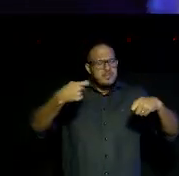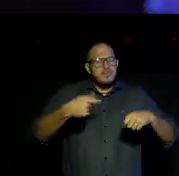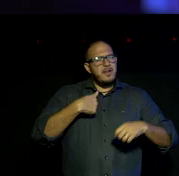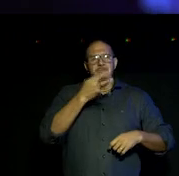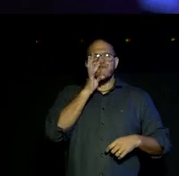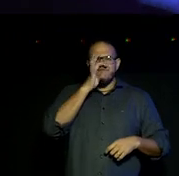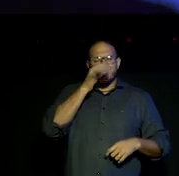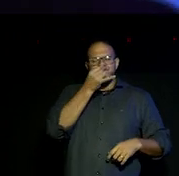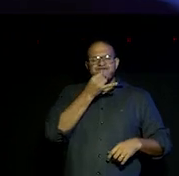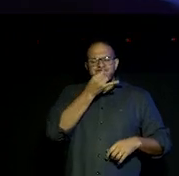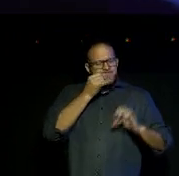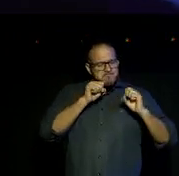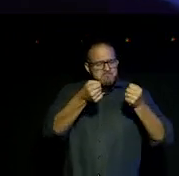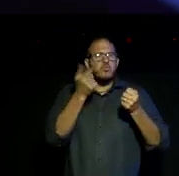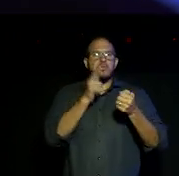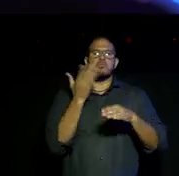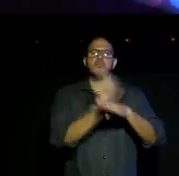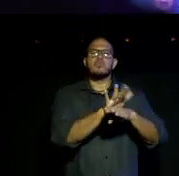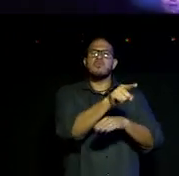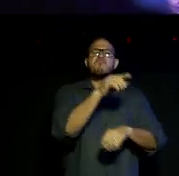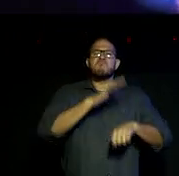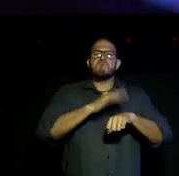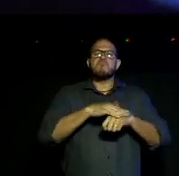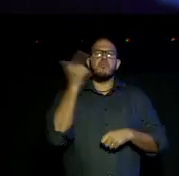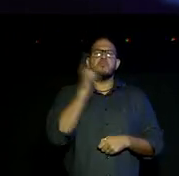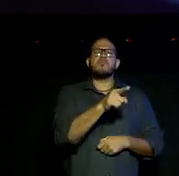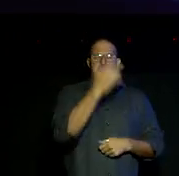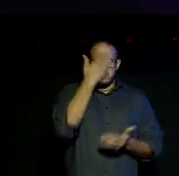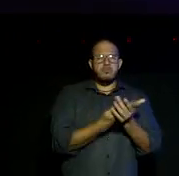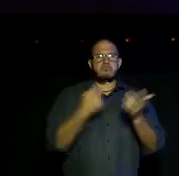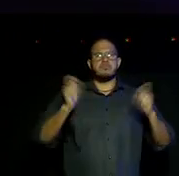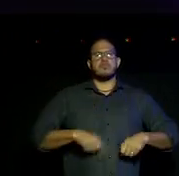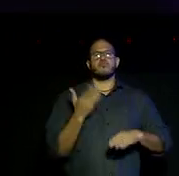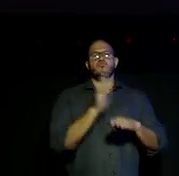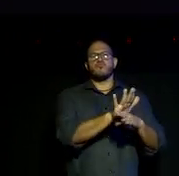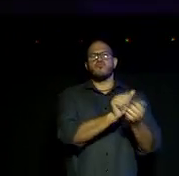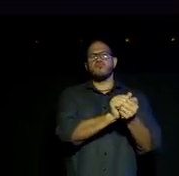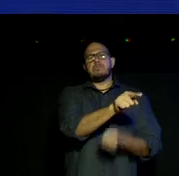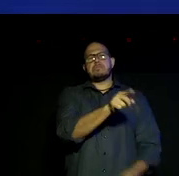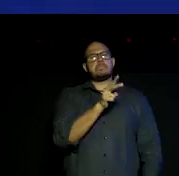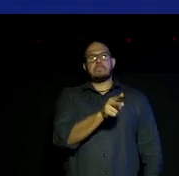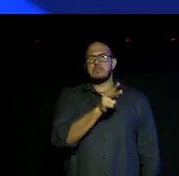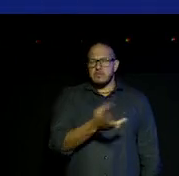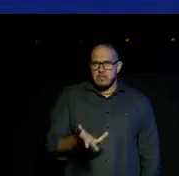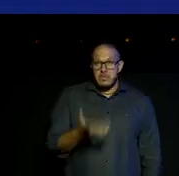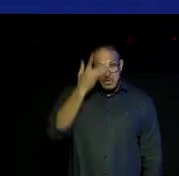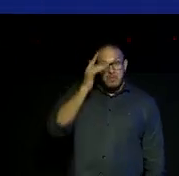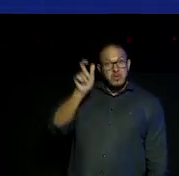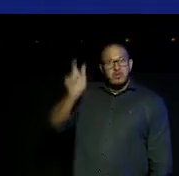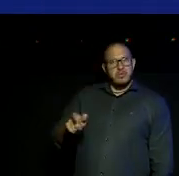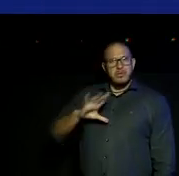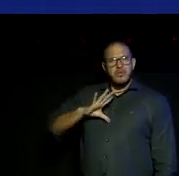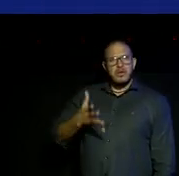vou me virar para ter respostas e vou poder te ajudar. Eu garanto, conte comigo sempre. Quem tem